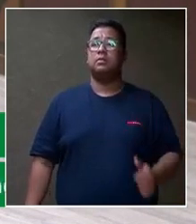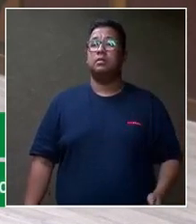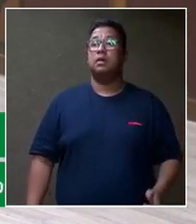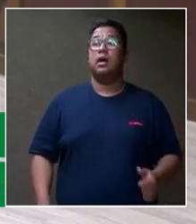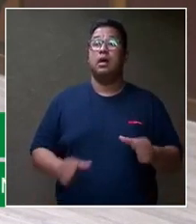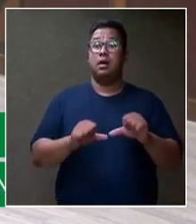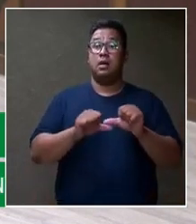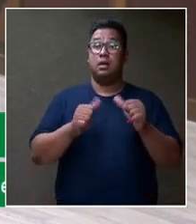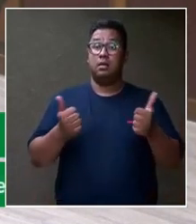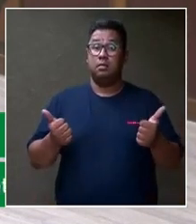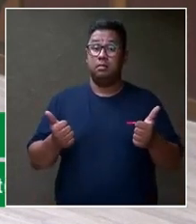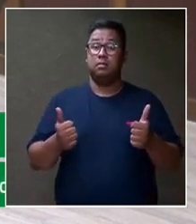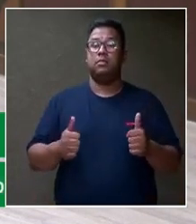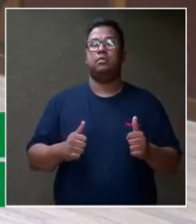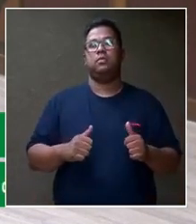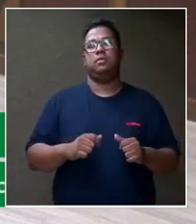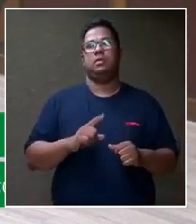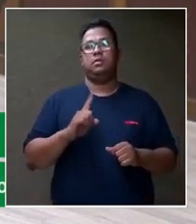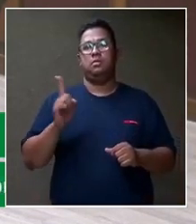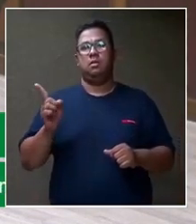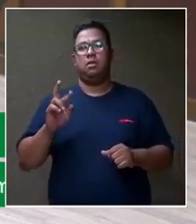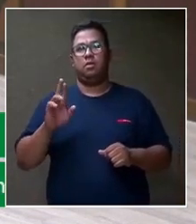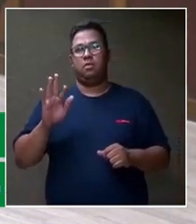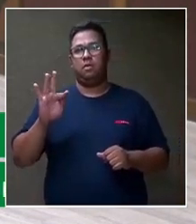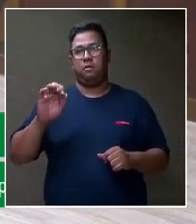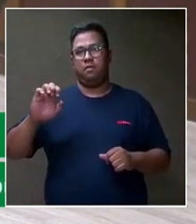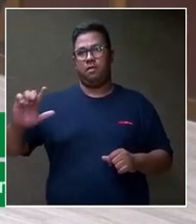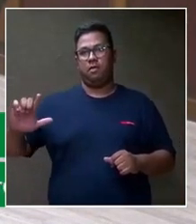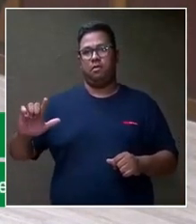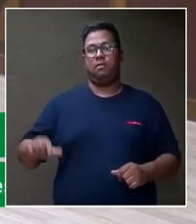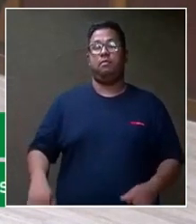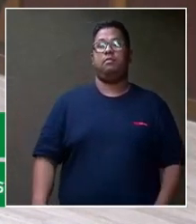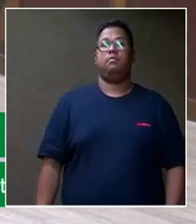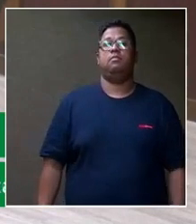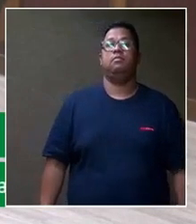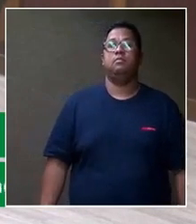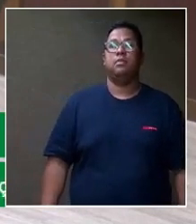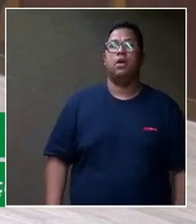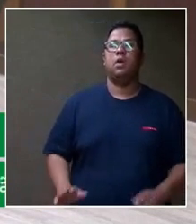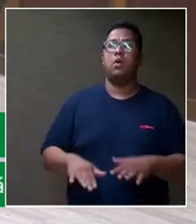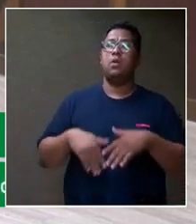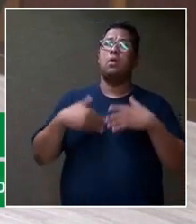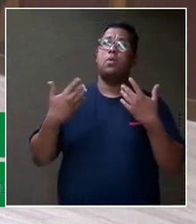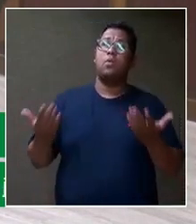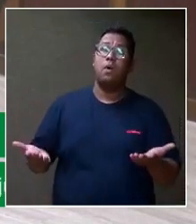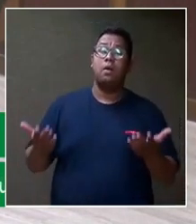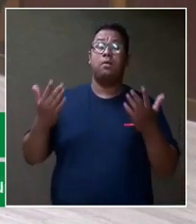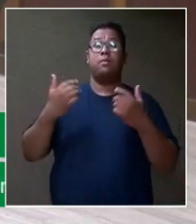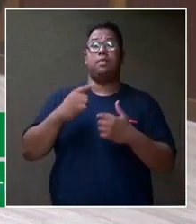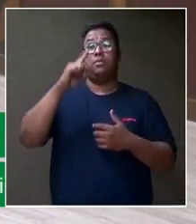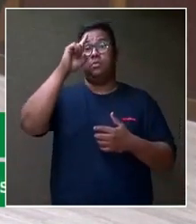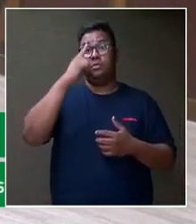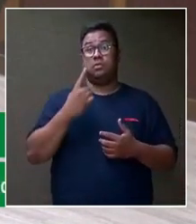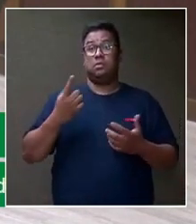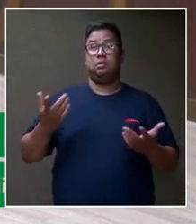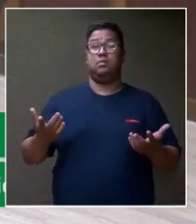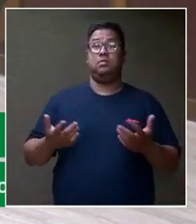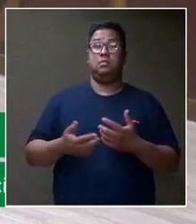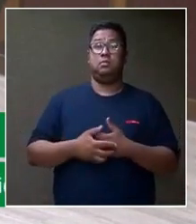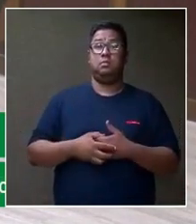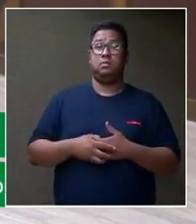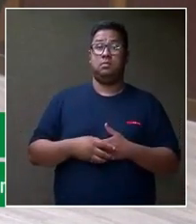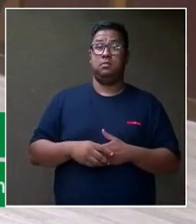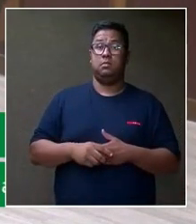acabou o relacionamento dela com o Cássio, não com, com o Rafael. Eu não falei isso. Mas qual eram as mensagens? Mas eu não vou saber, uai. Calma. Eu